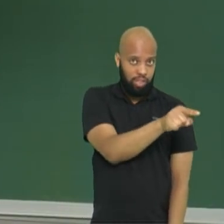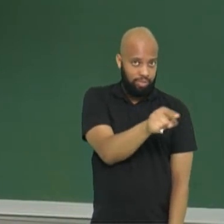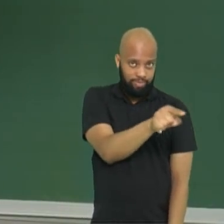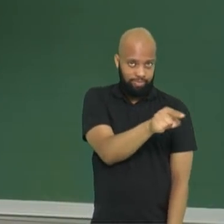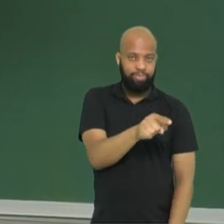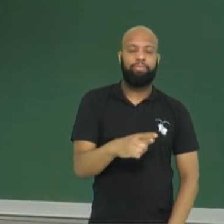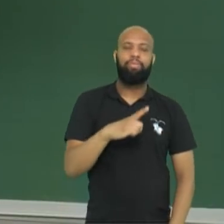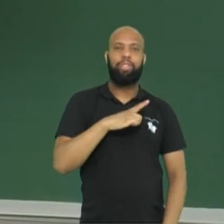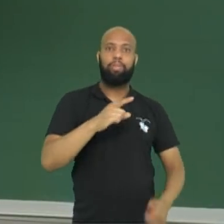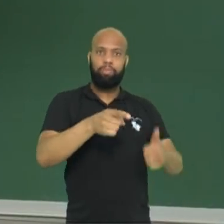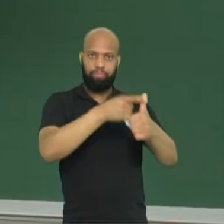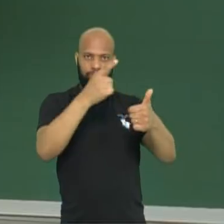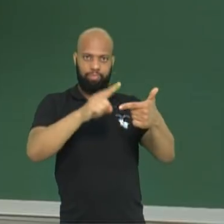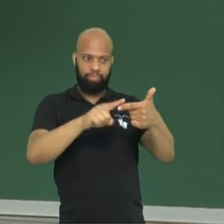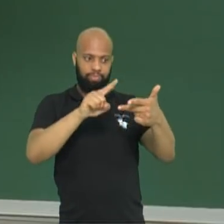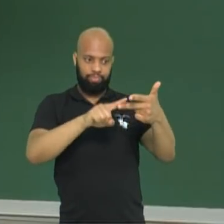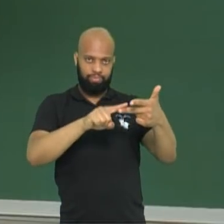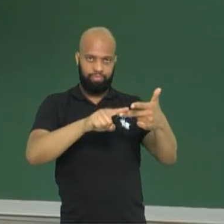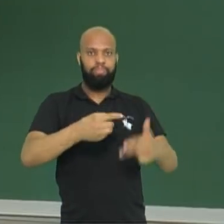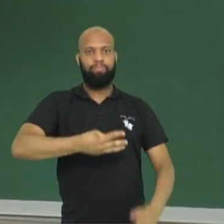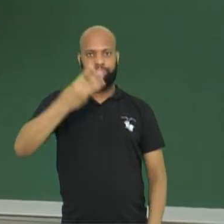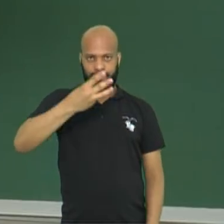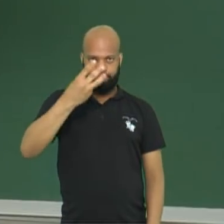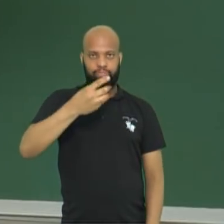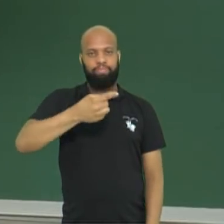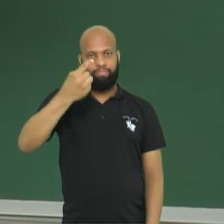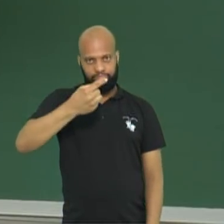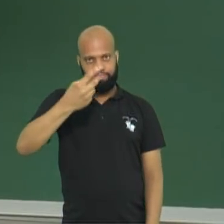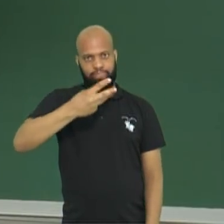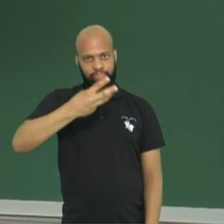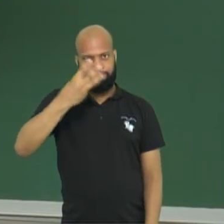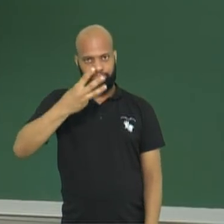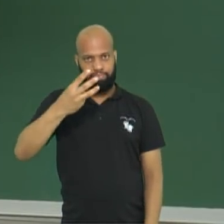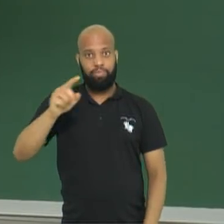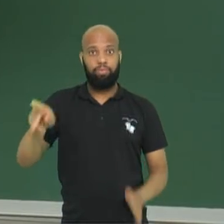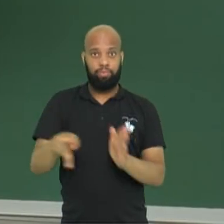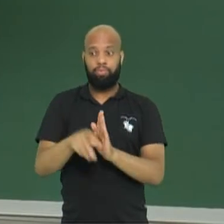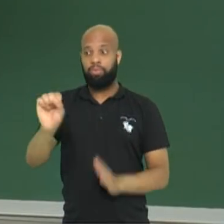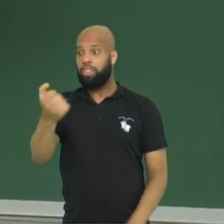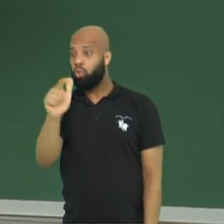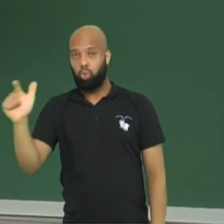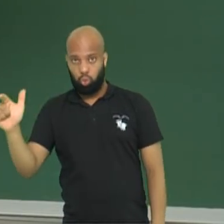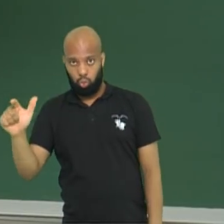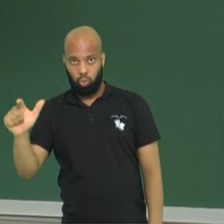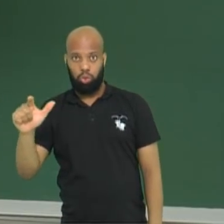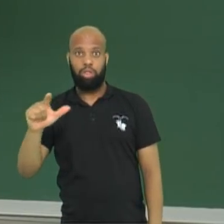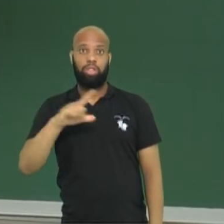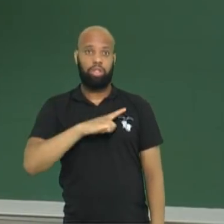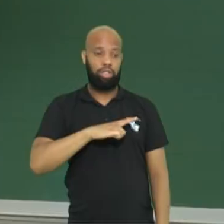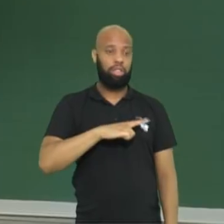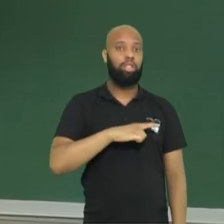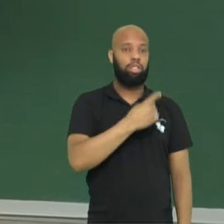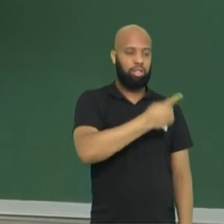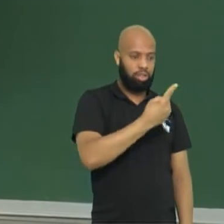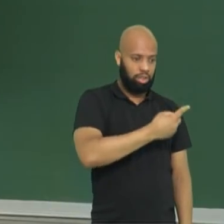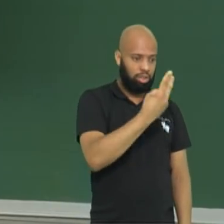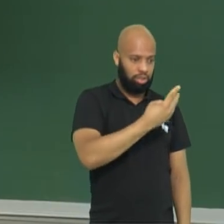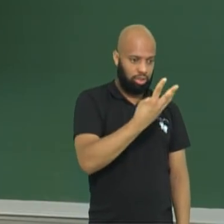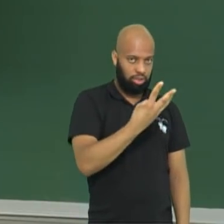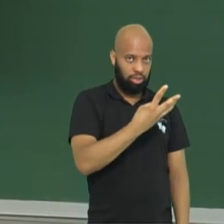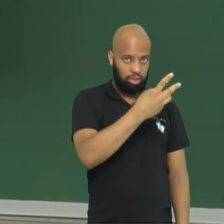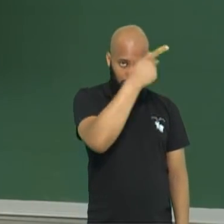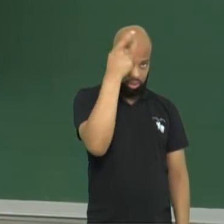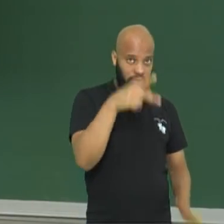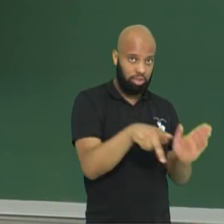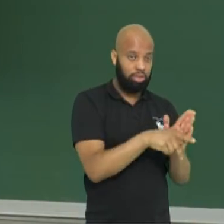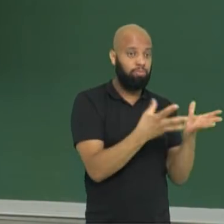Então, primeira, segunda e terceira pessoa do singular, primeira, segunda e terceira pessoa do plural. Muito bem. Então, as